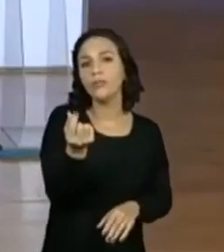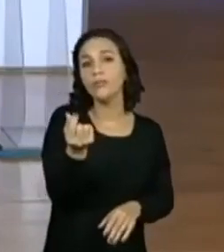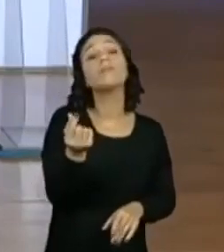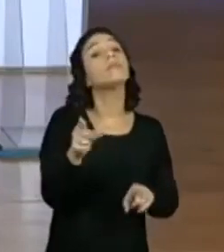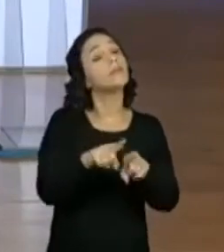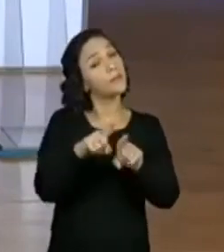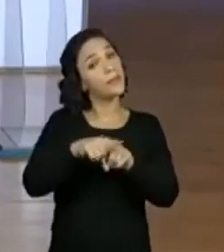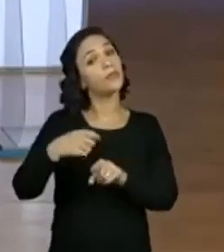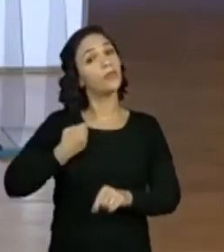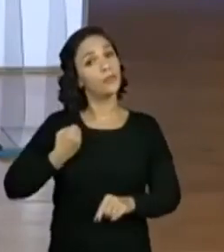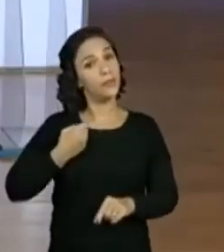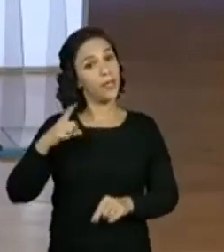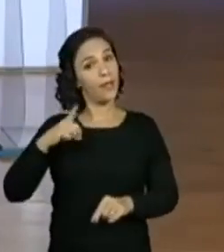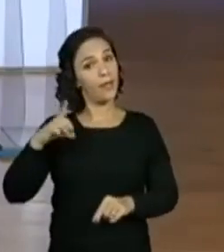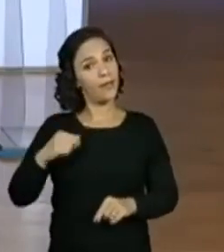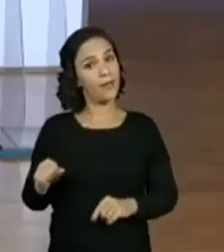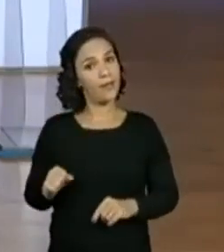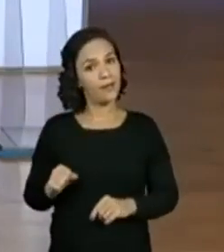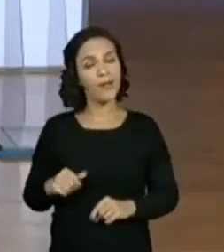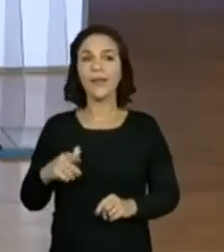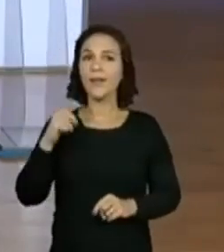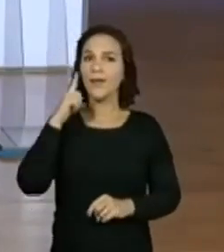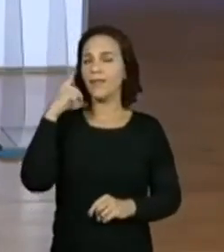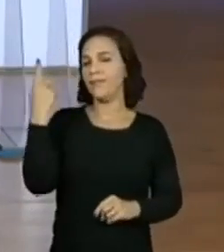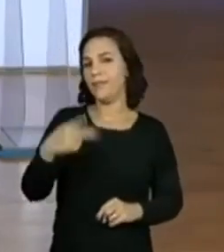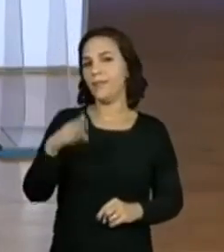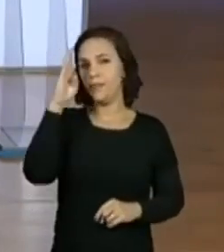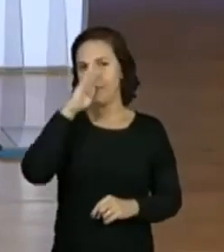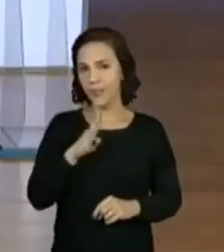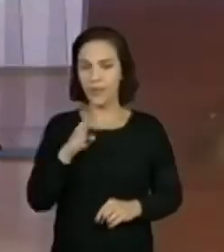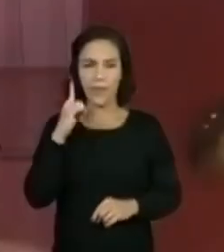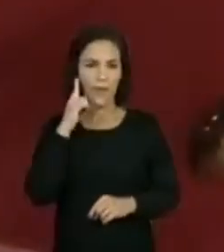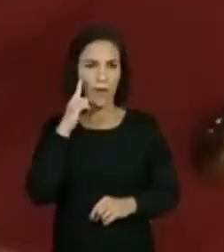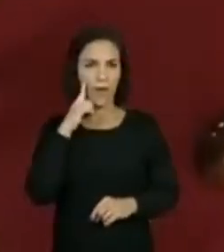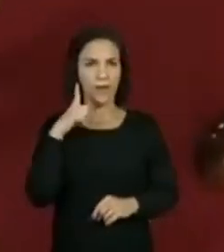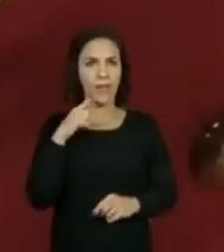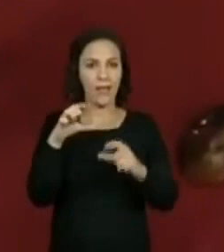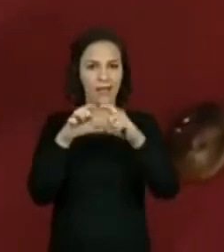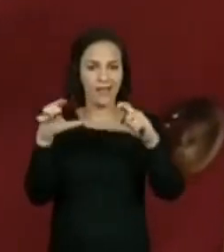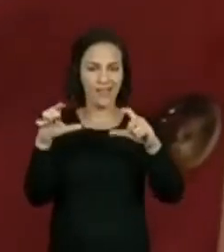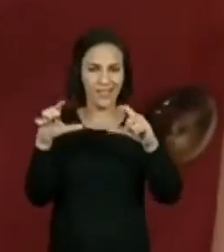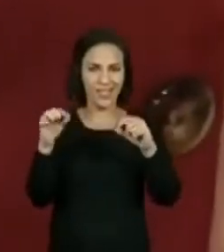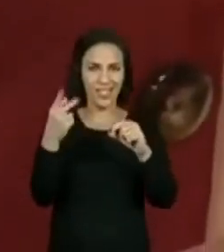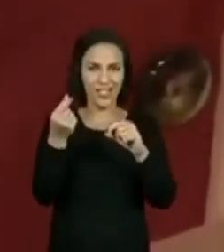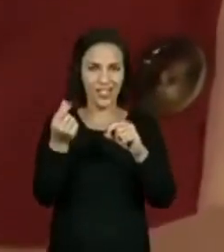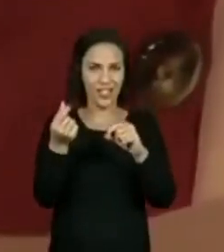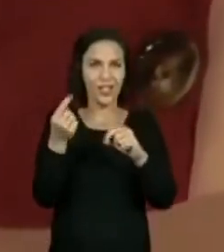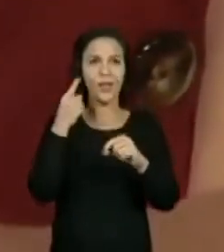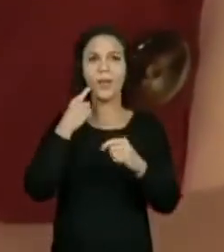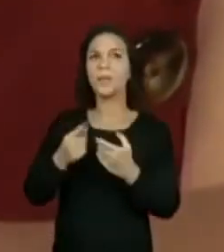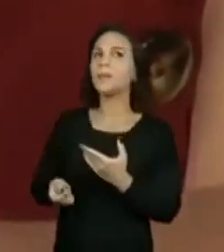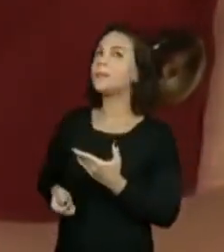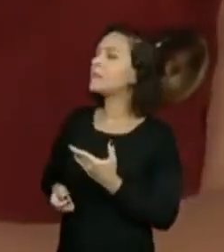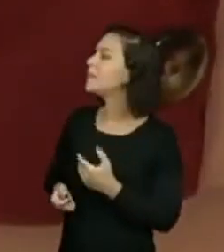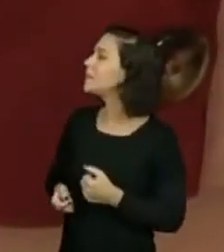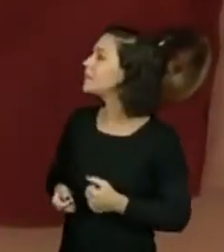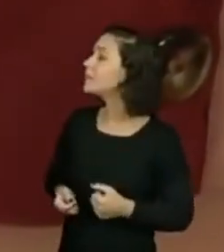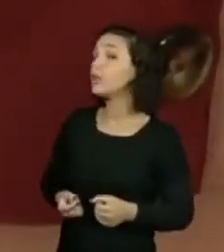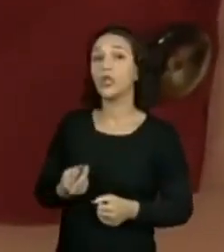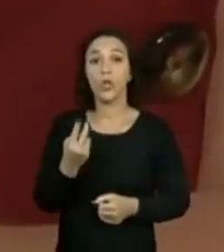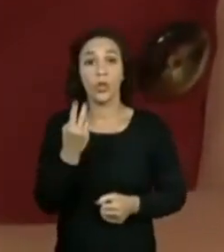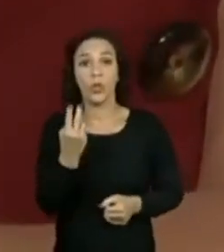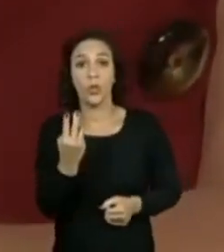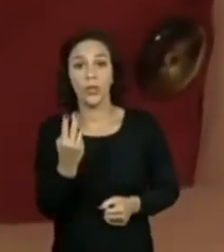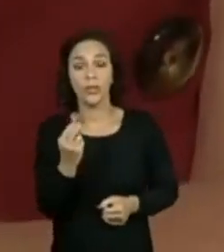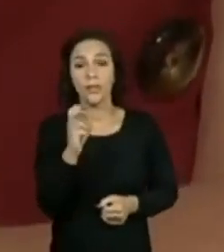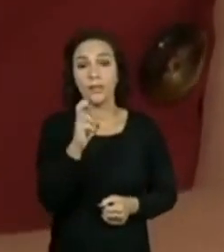números. Sistema Monetário Brasileiro, essas são algumas das cédulas que usamos. Tem números. Olha só, tem aqui o 2,